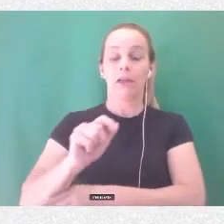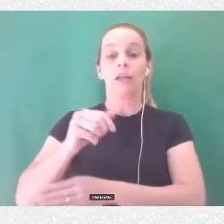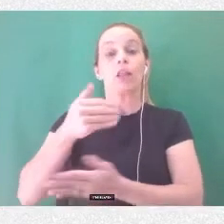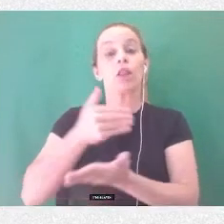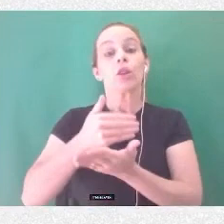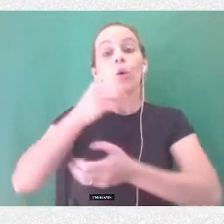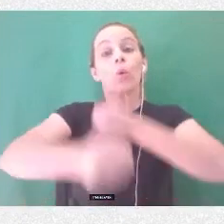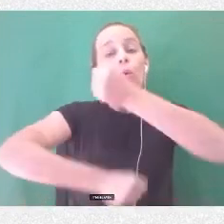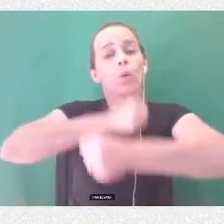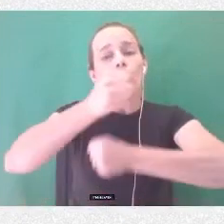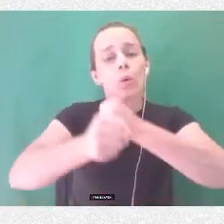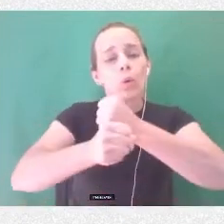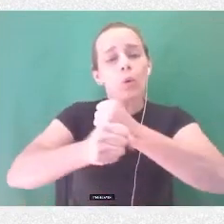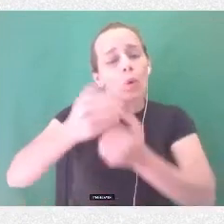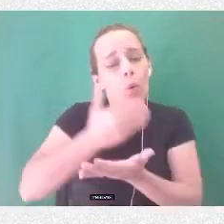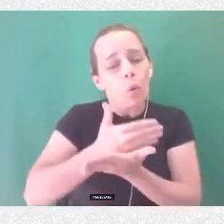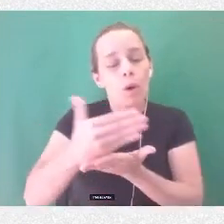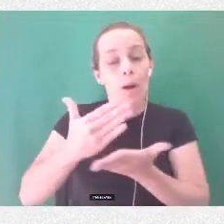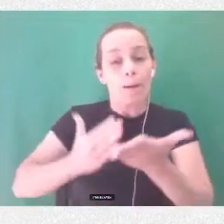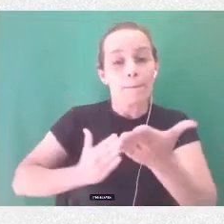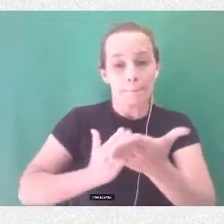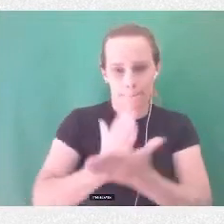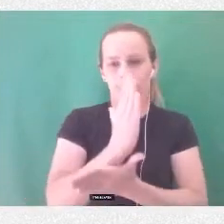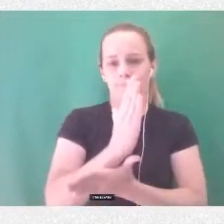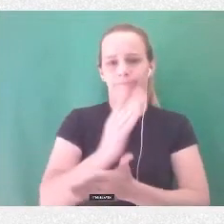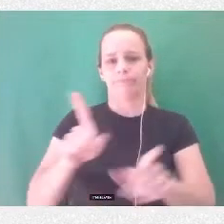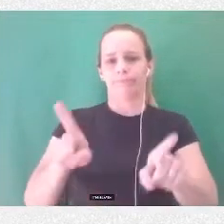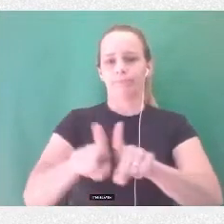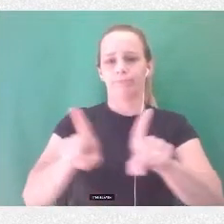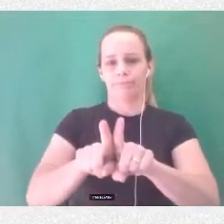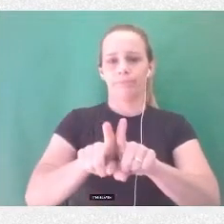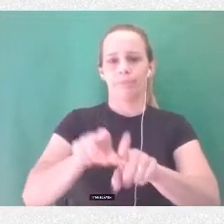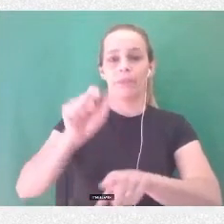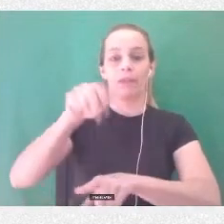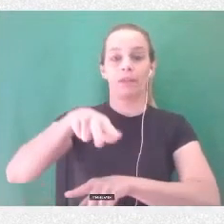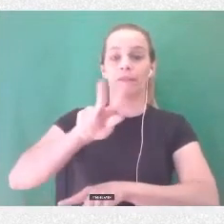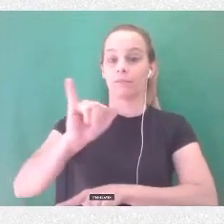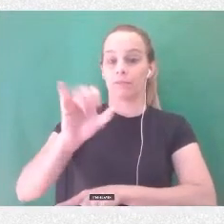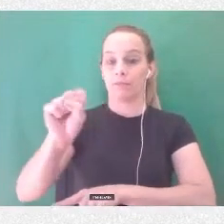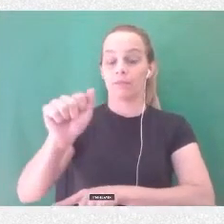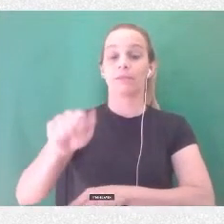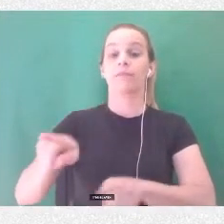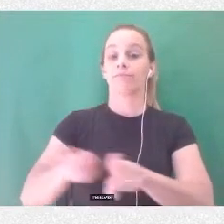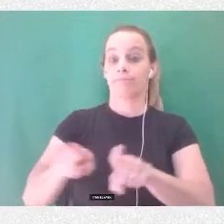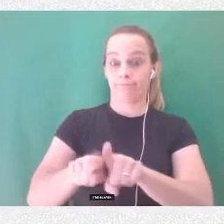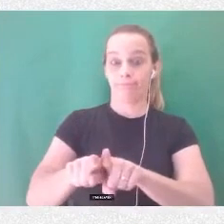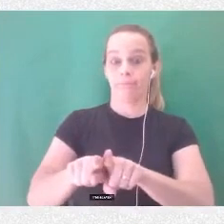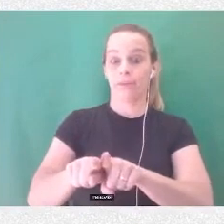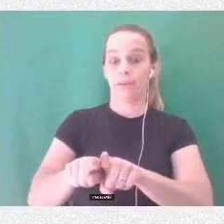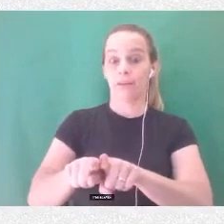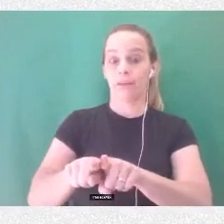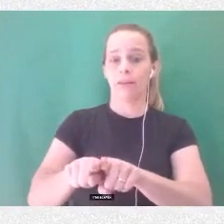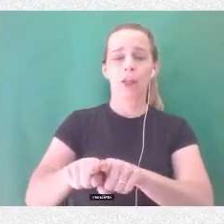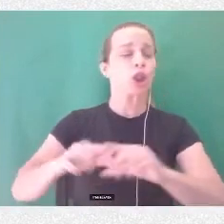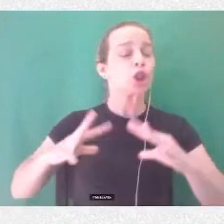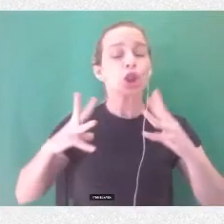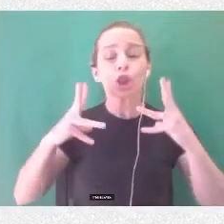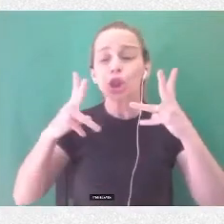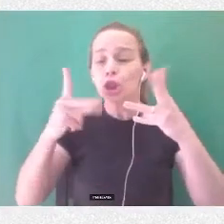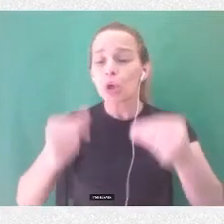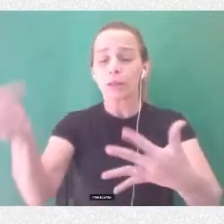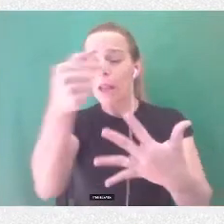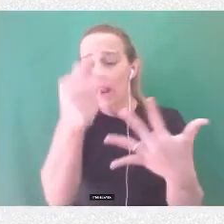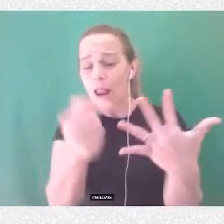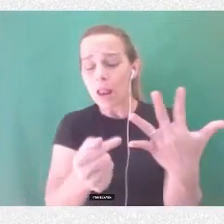com a aprovação da Anvisa, estarmos também nas fases clínicas. Afora, enfim, todas as demais iniciativas